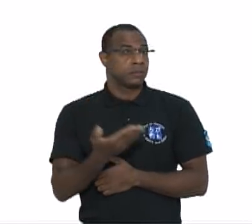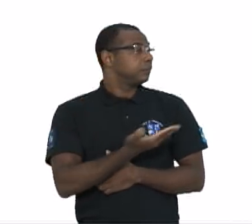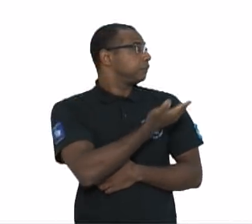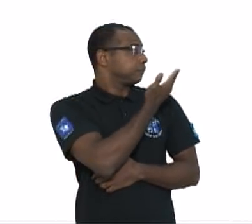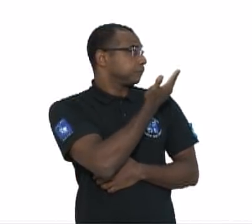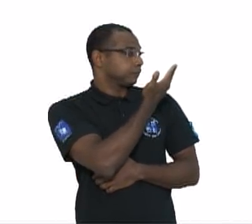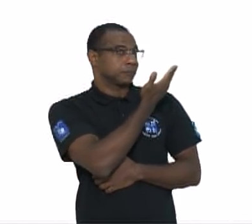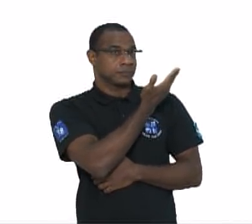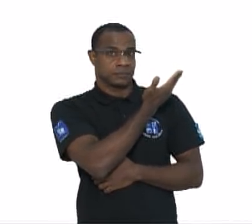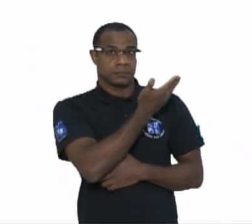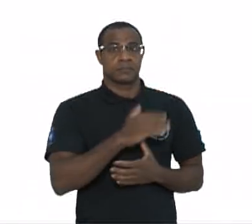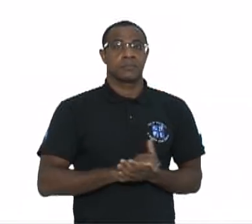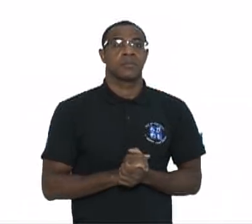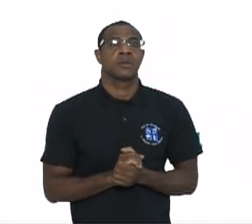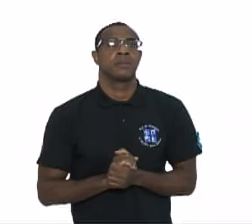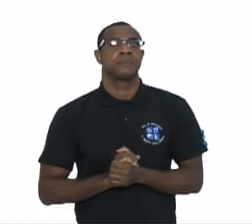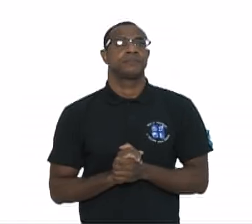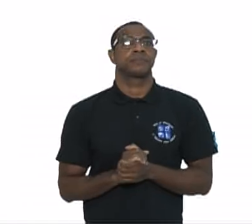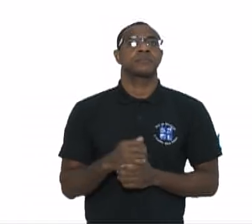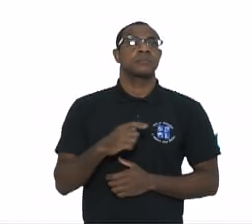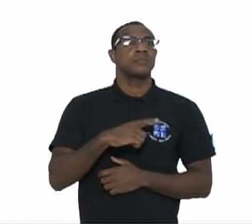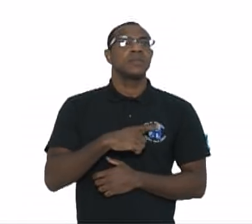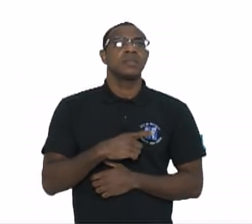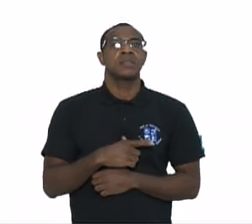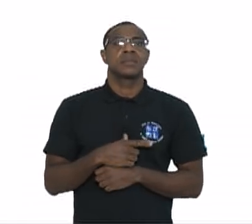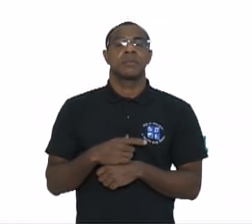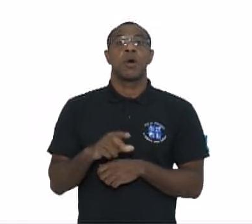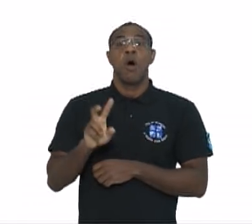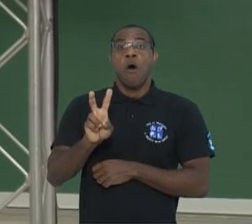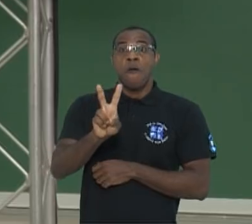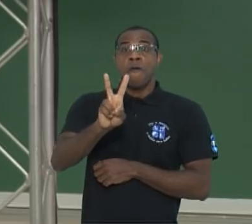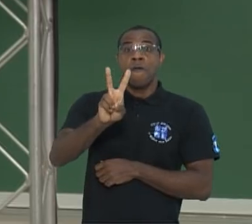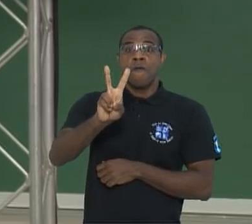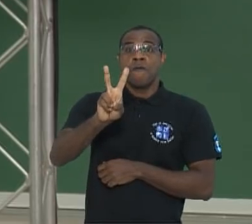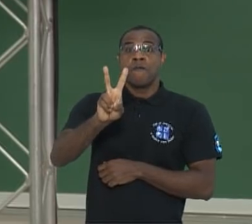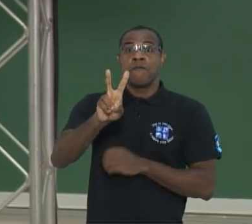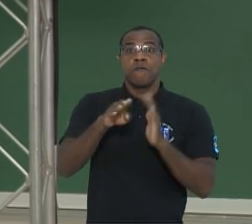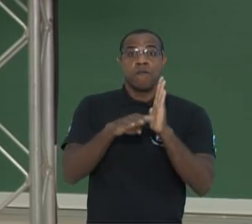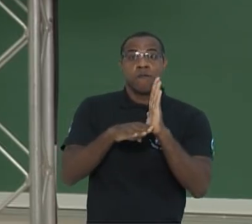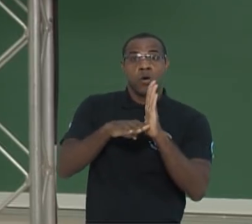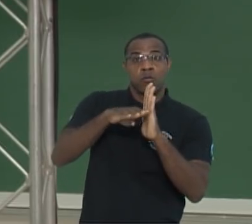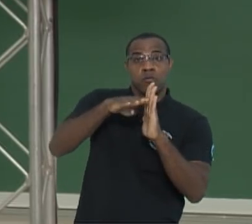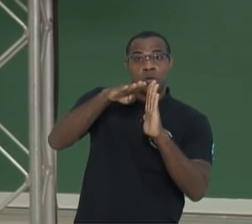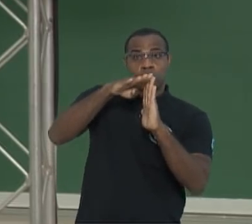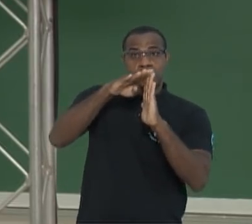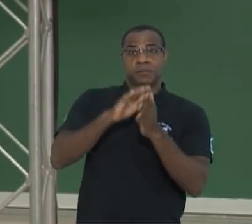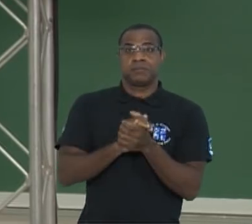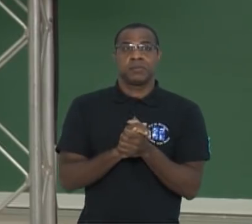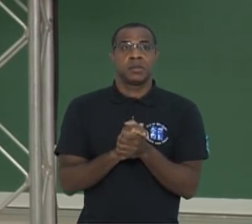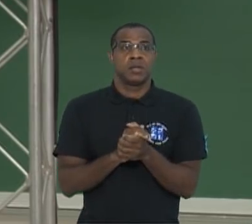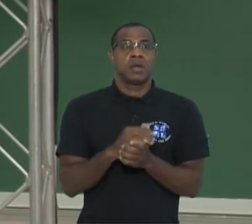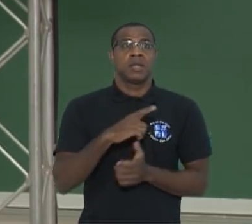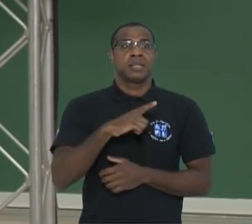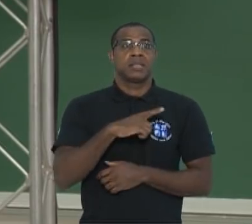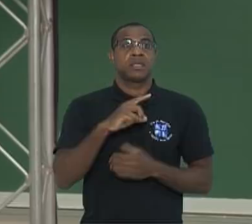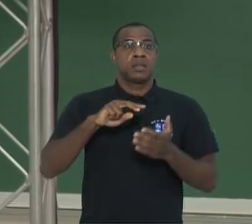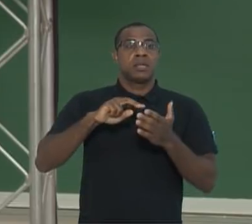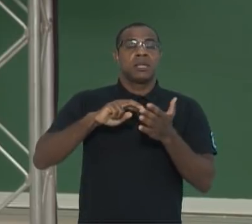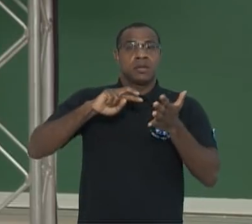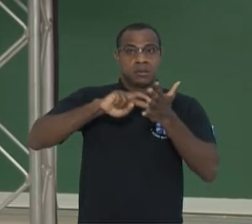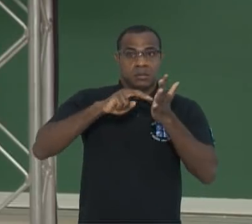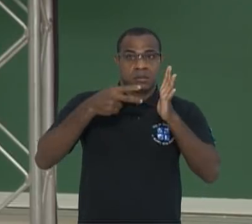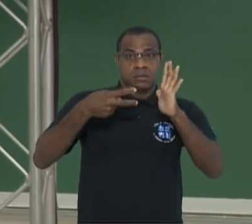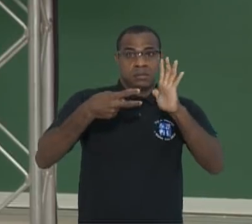As unidades de medida de volume. Então, nós temos aqui o metro cúbico, né, representado em o